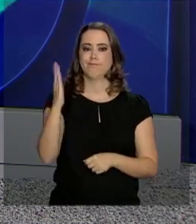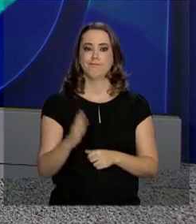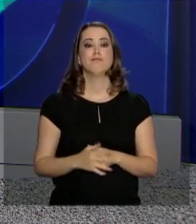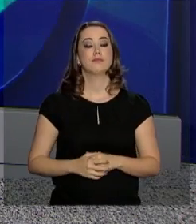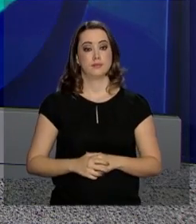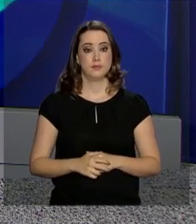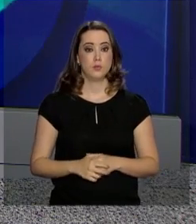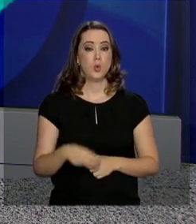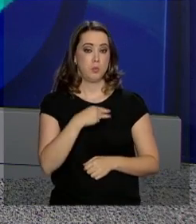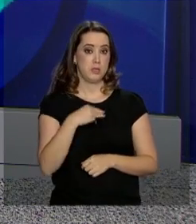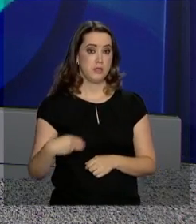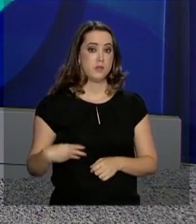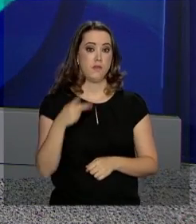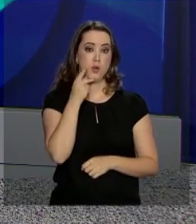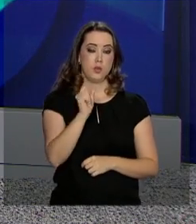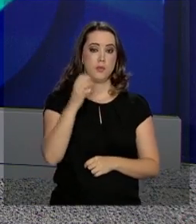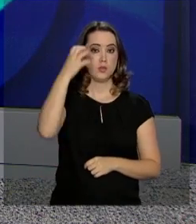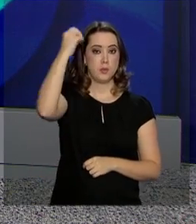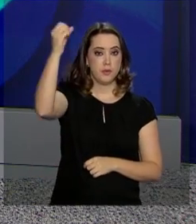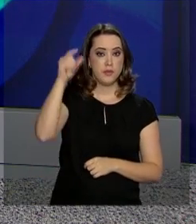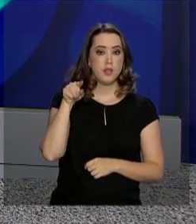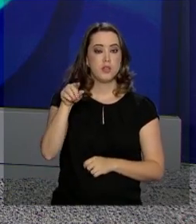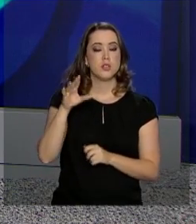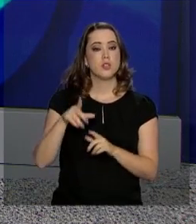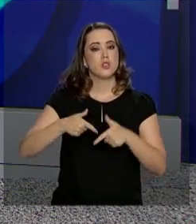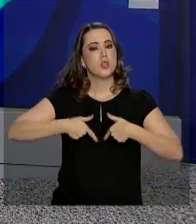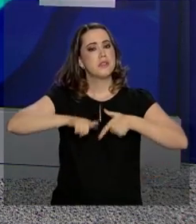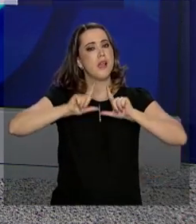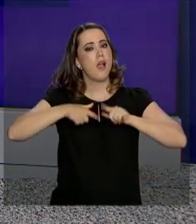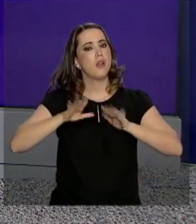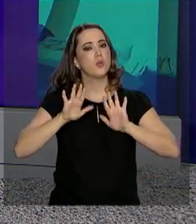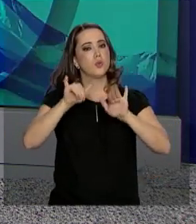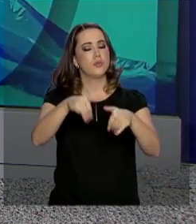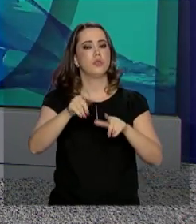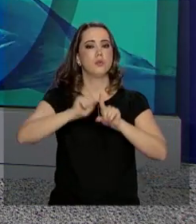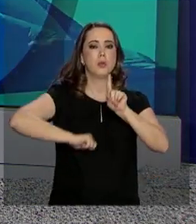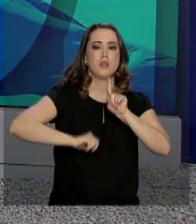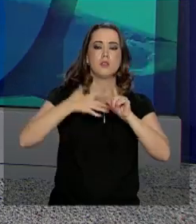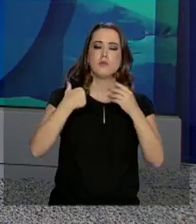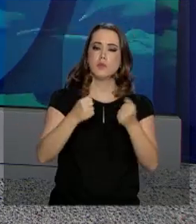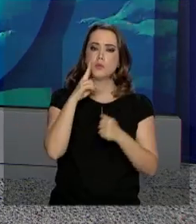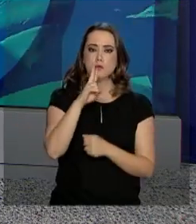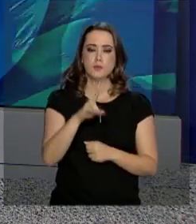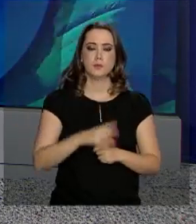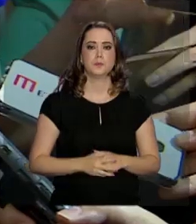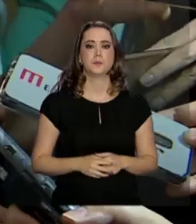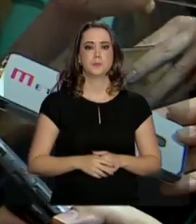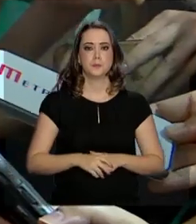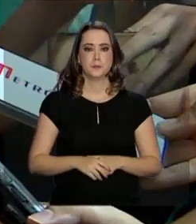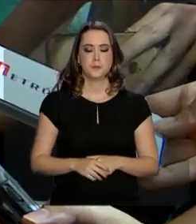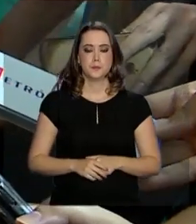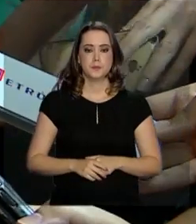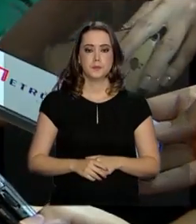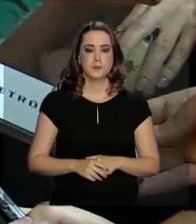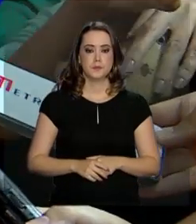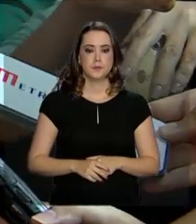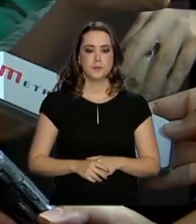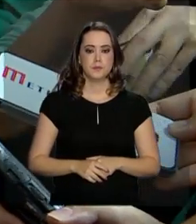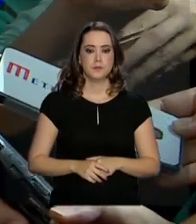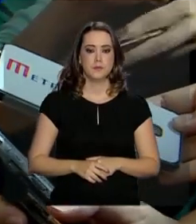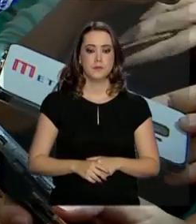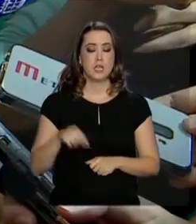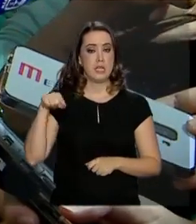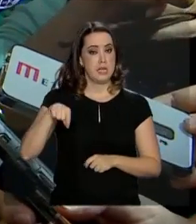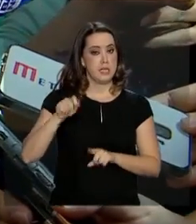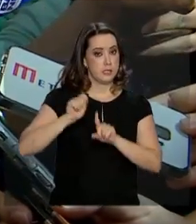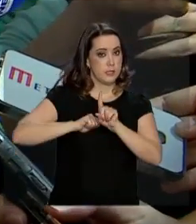O ministro falou também sobre a viagem que ele fará a Israel no fim deste mês. Vamos ouvir. Vai ser nesse final